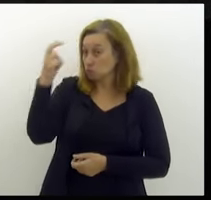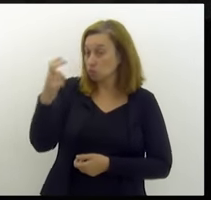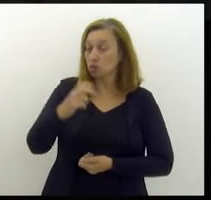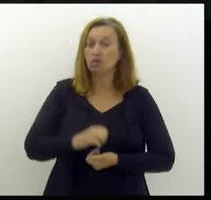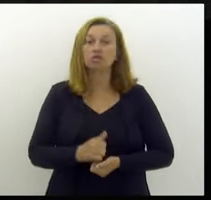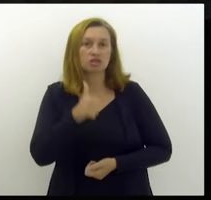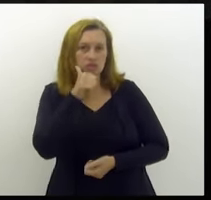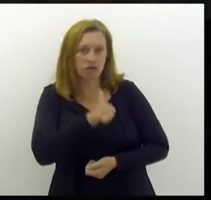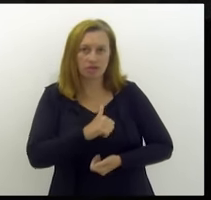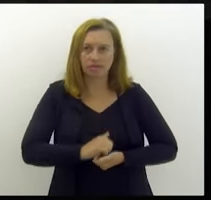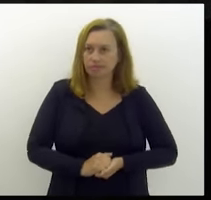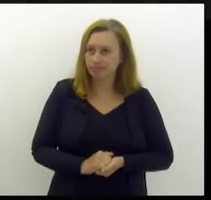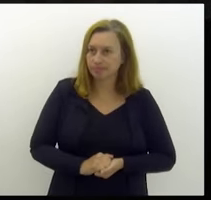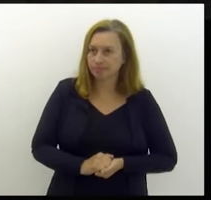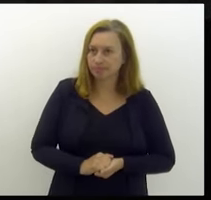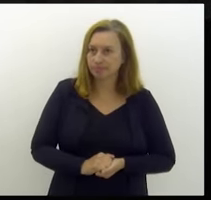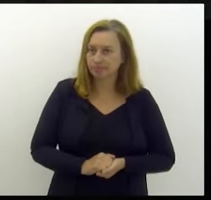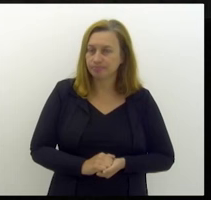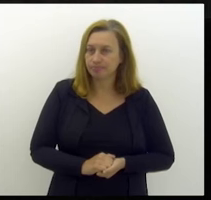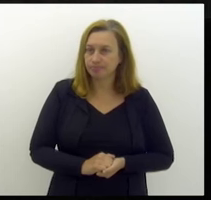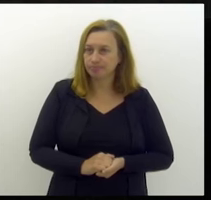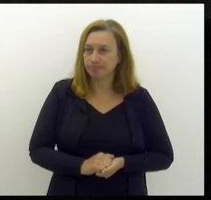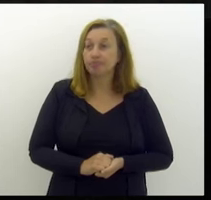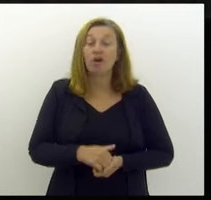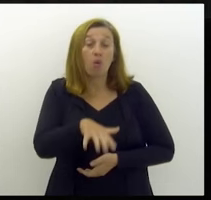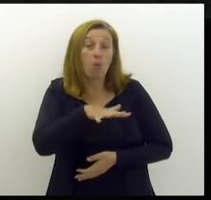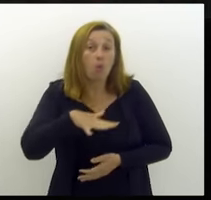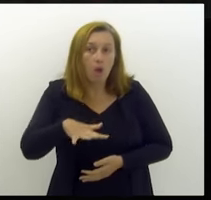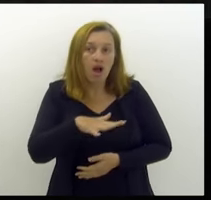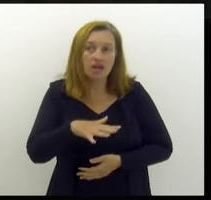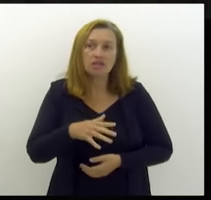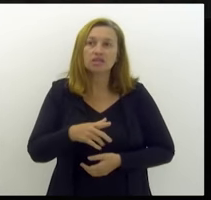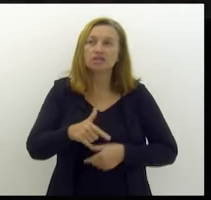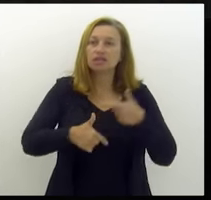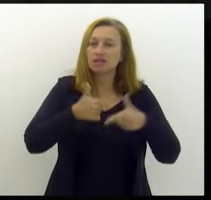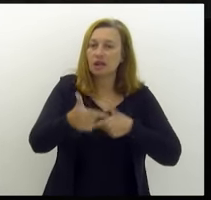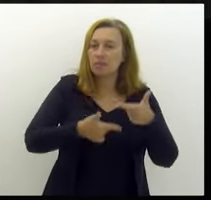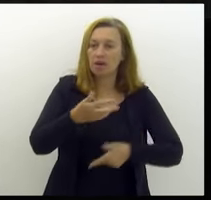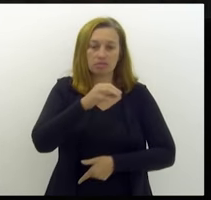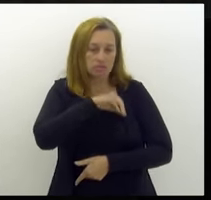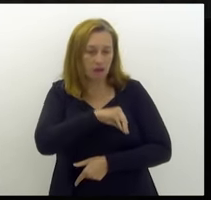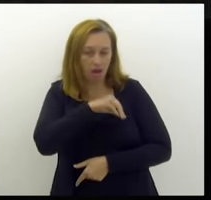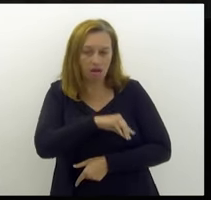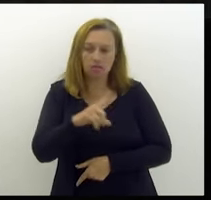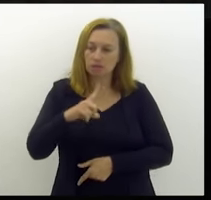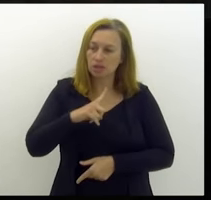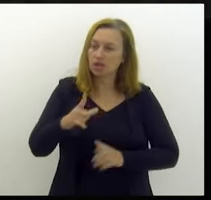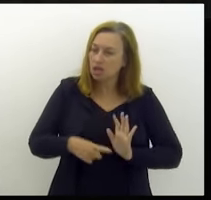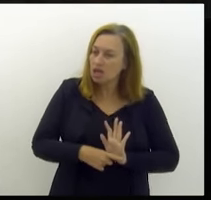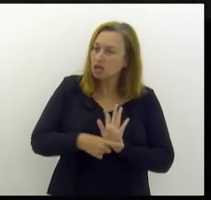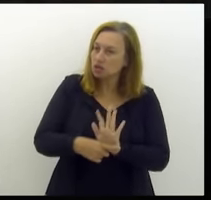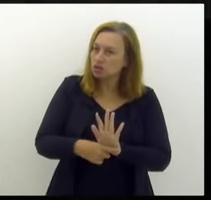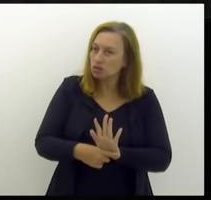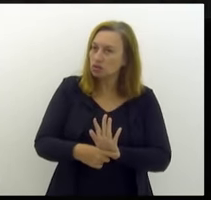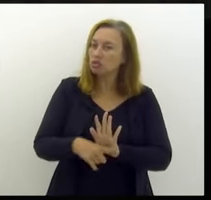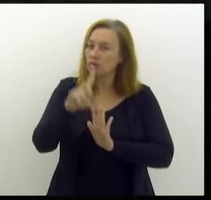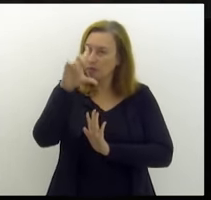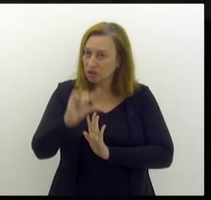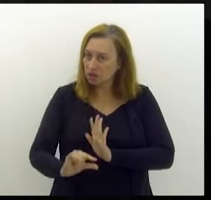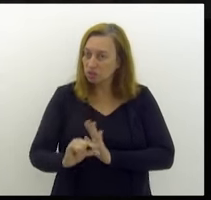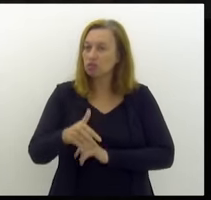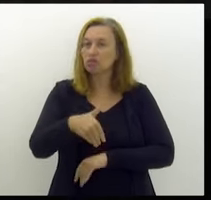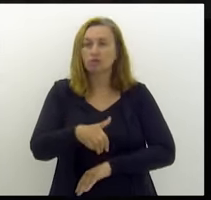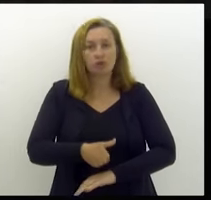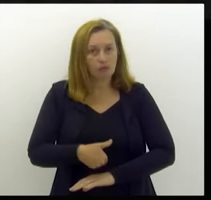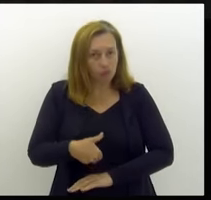das mulheres Essas são áreas que geram emprego e renda e contribuem para a diminuição da